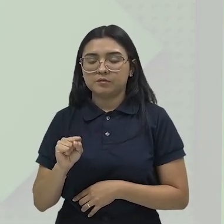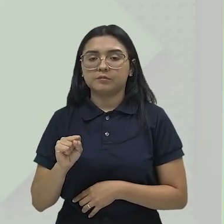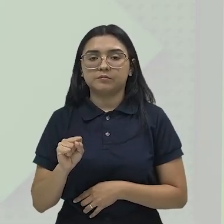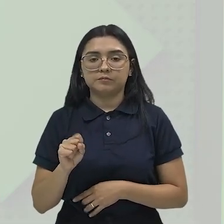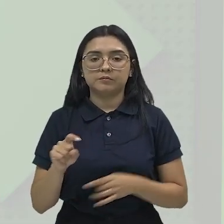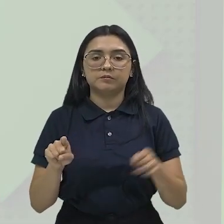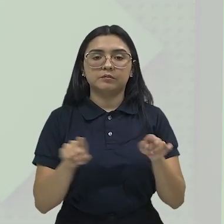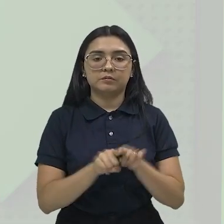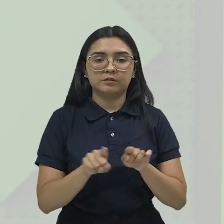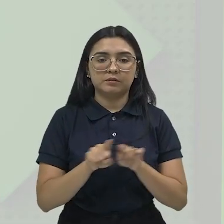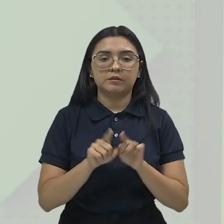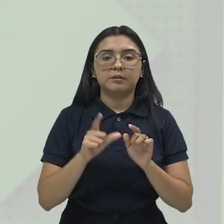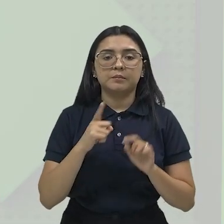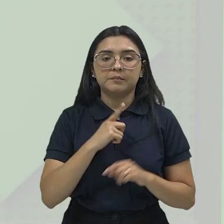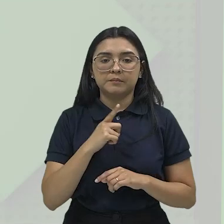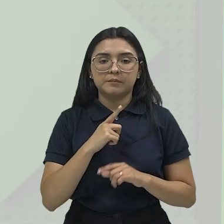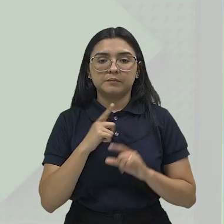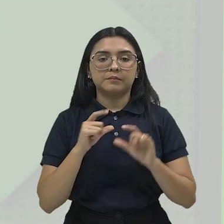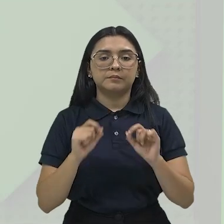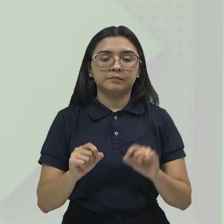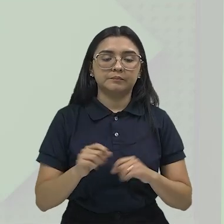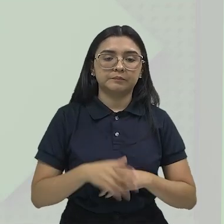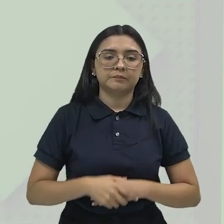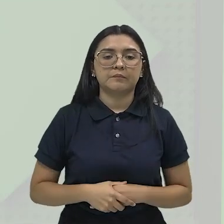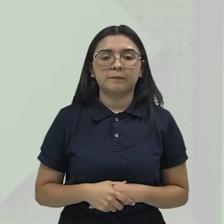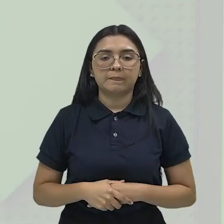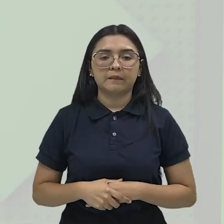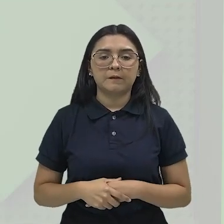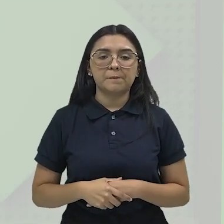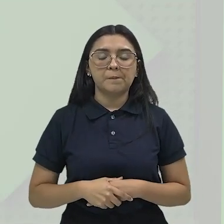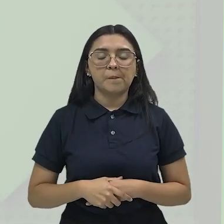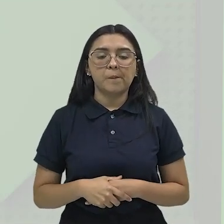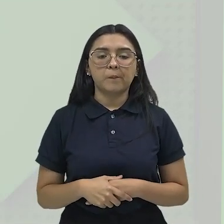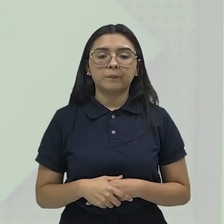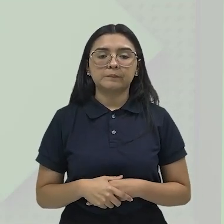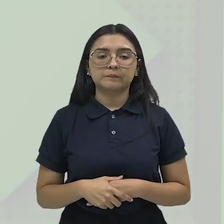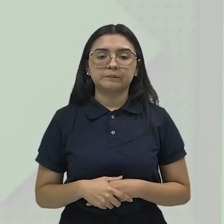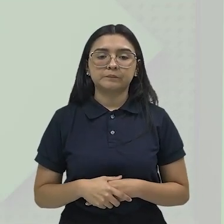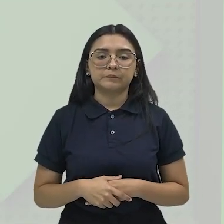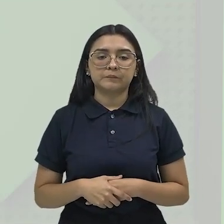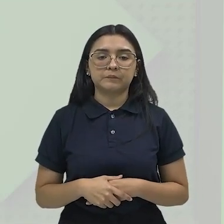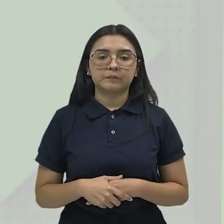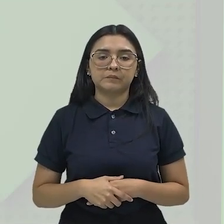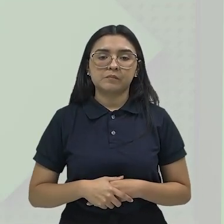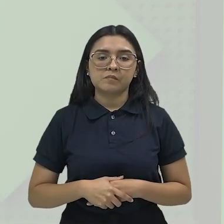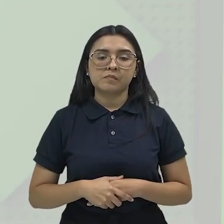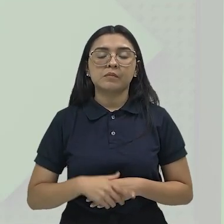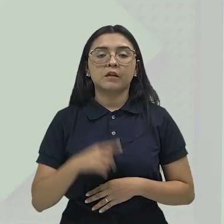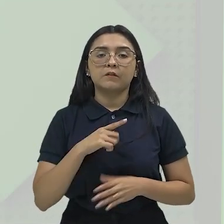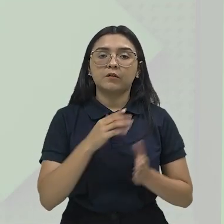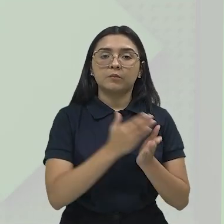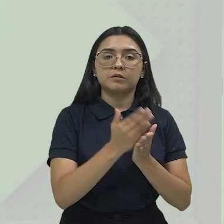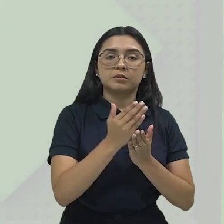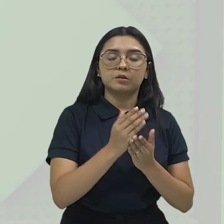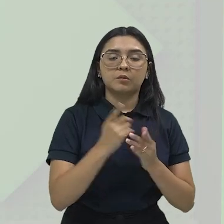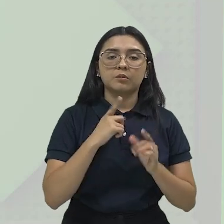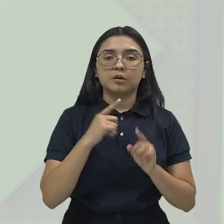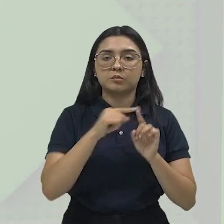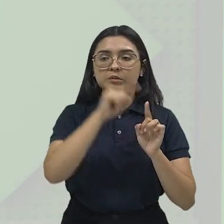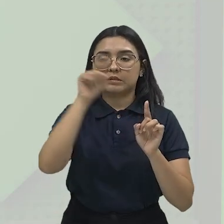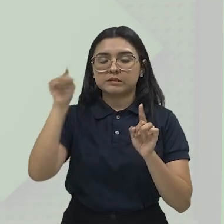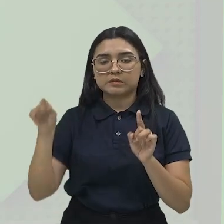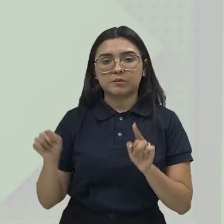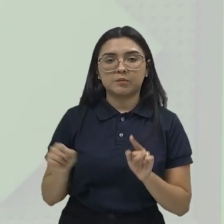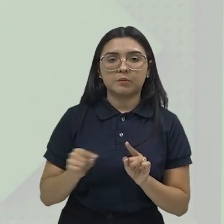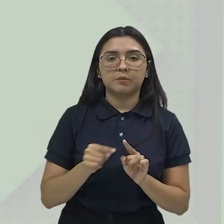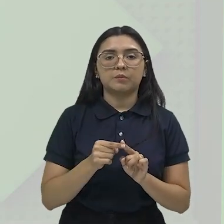parte sexual, dos gametócitos, né? Que vão aí dar início ao ciclo,